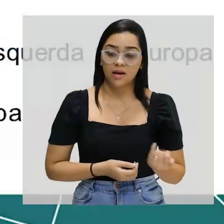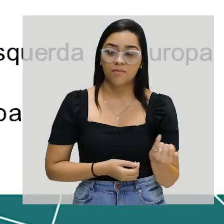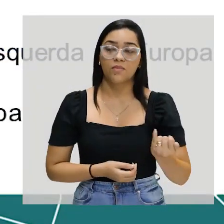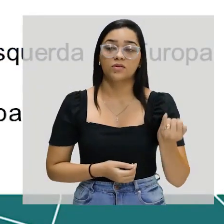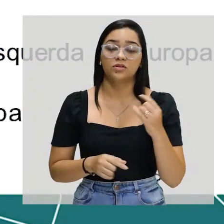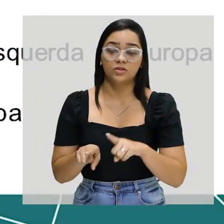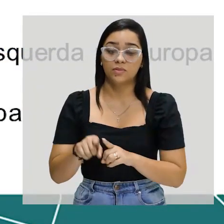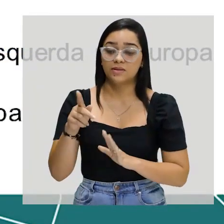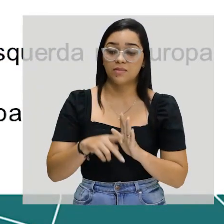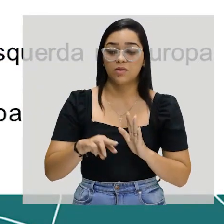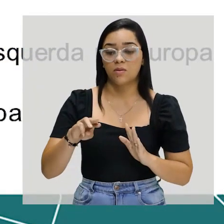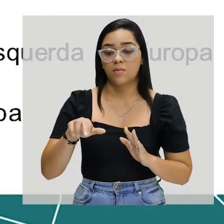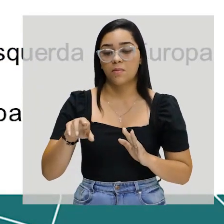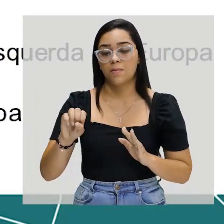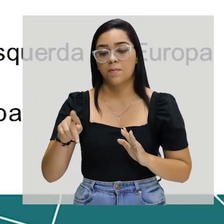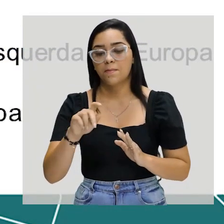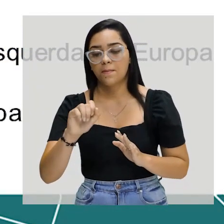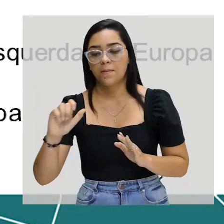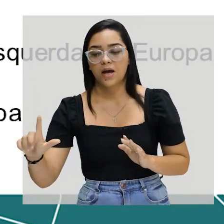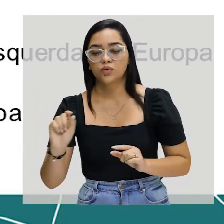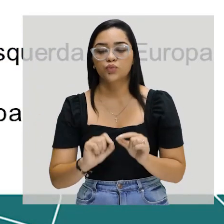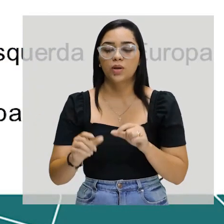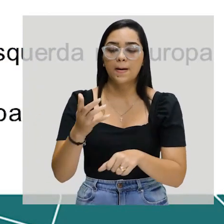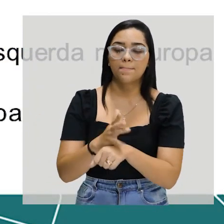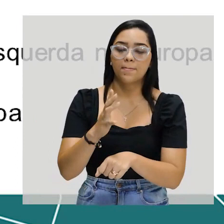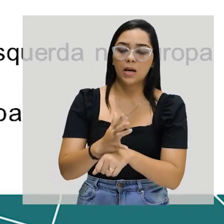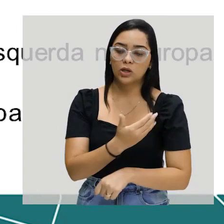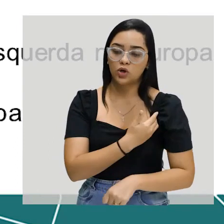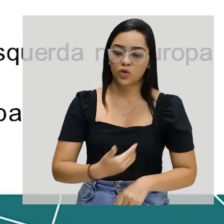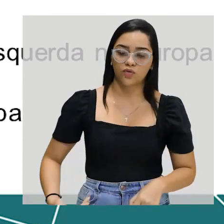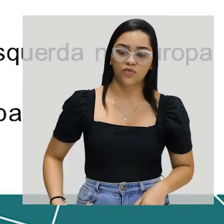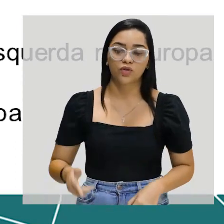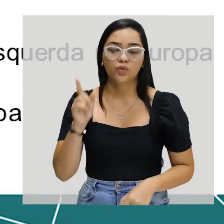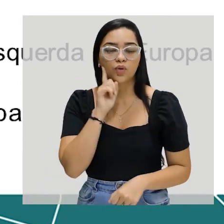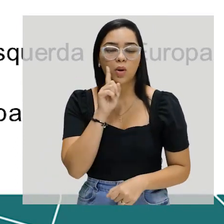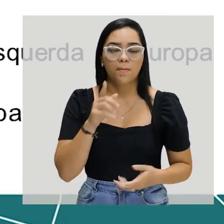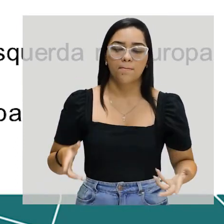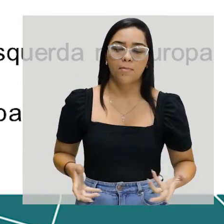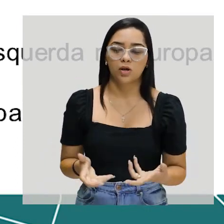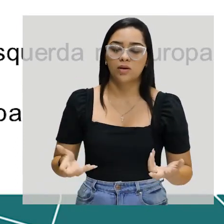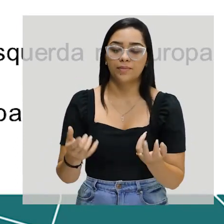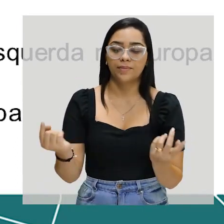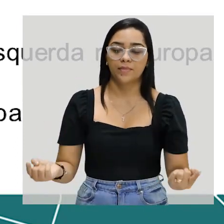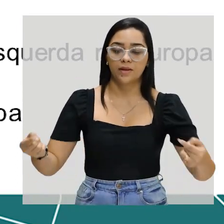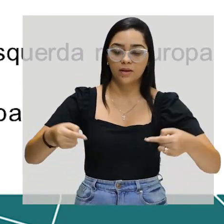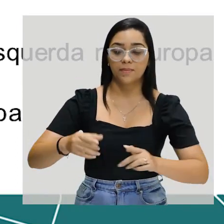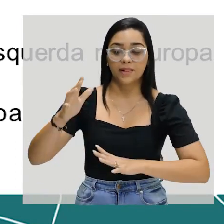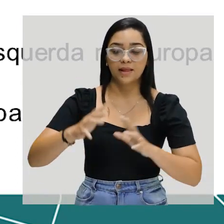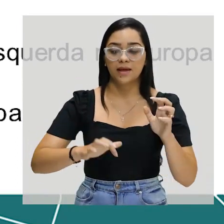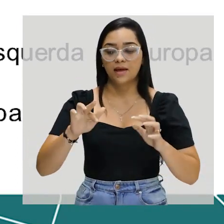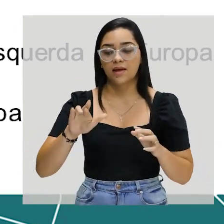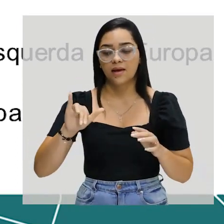esse plano também galera tá diz o seguinte o plano Marshall foi uma das ações do governo norte-americano